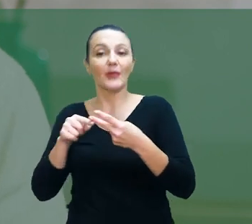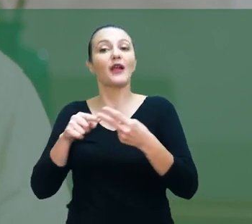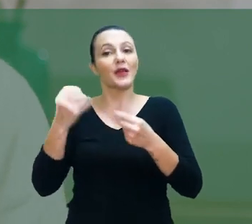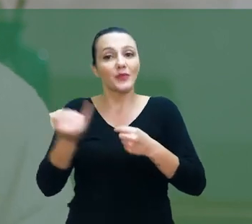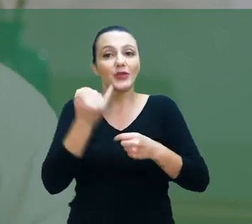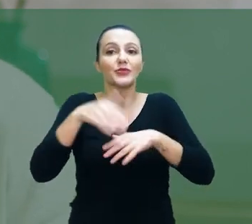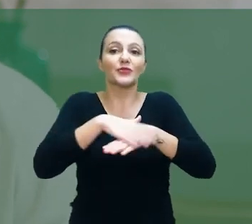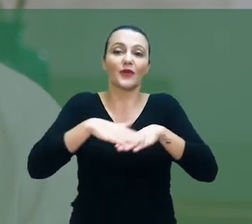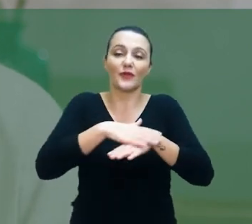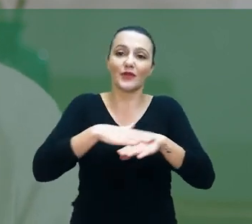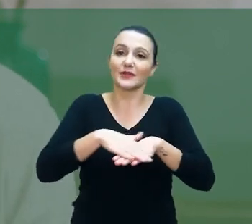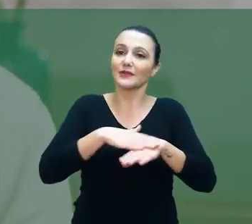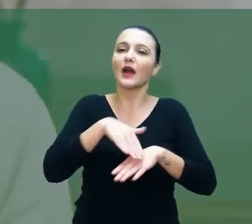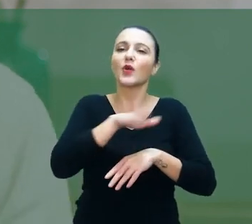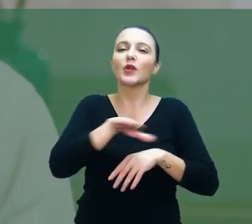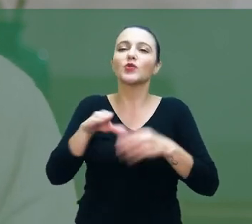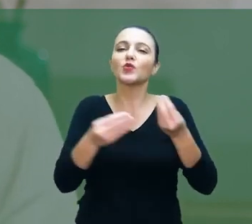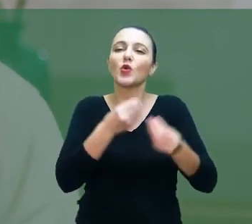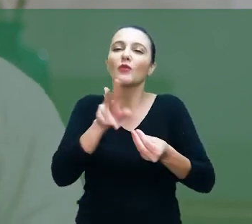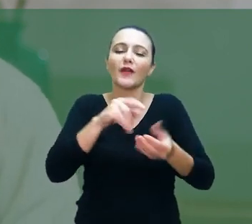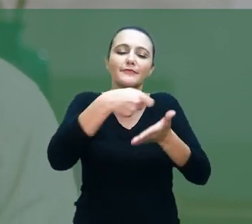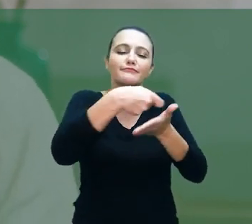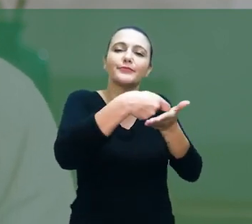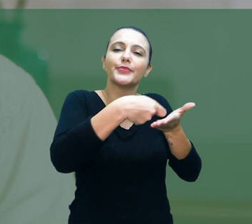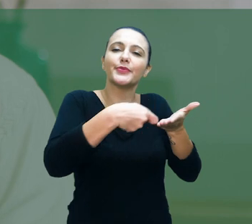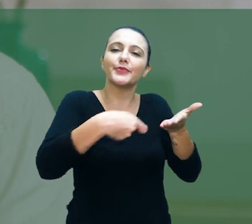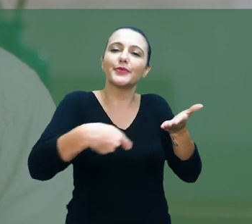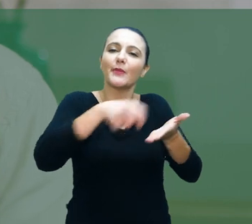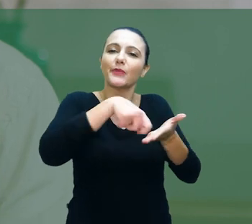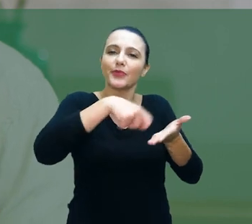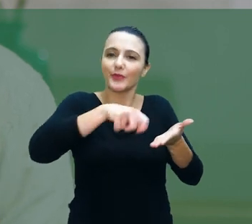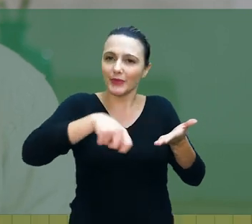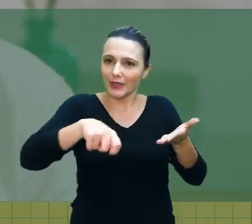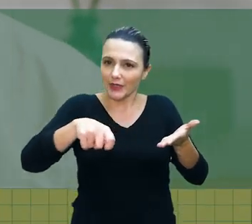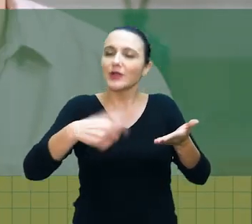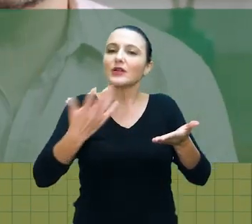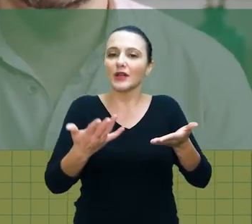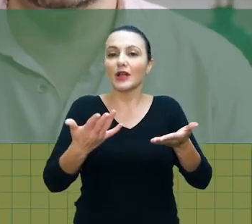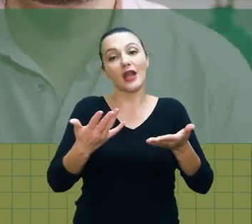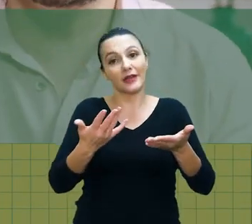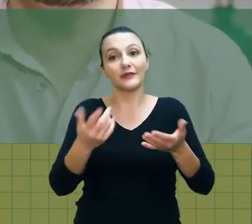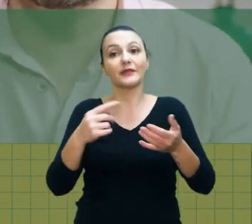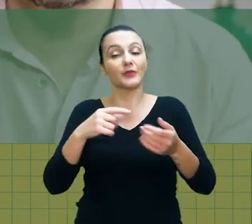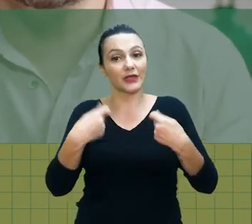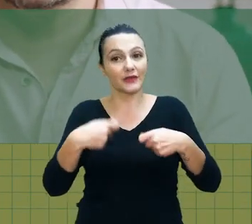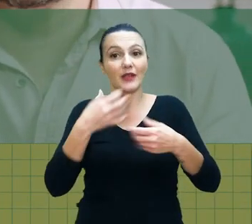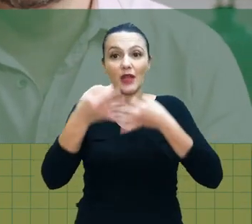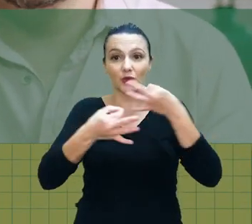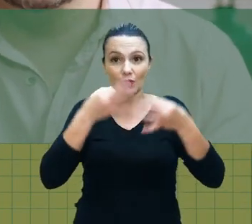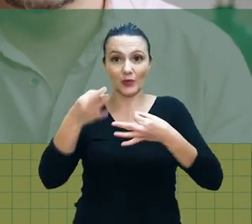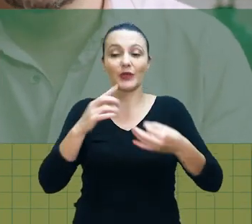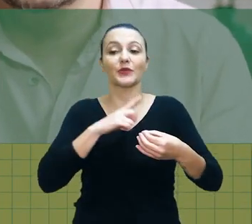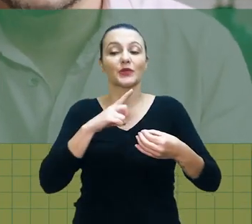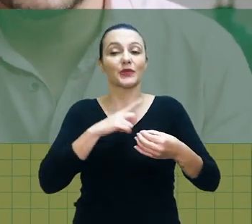sobre como é que isso vai aparecer no texto. E a orientação geral, né, seria, é claro, que esses argumentos eles